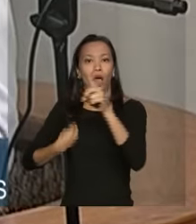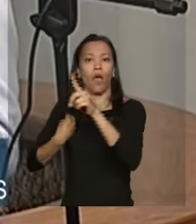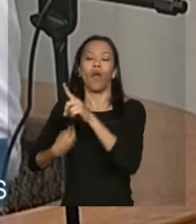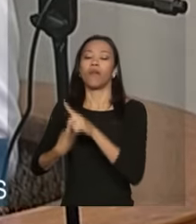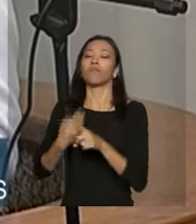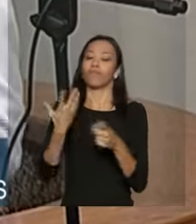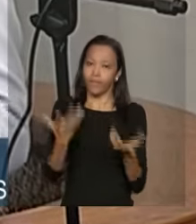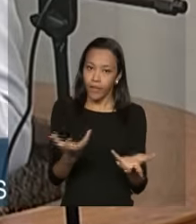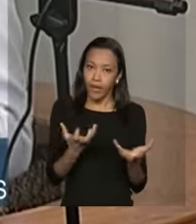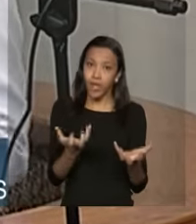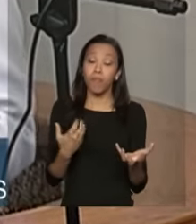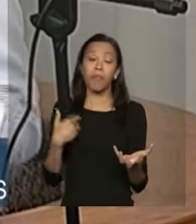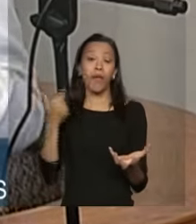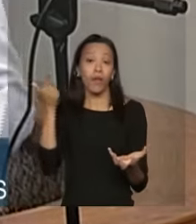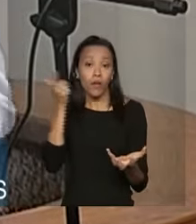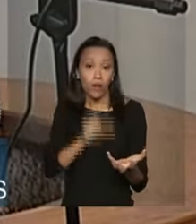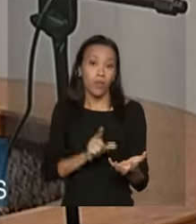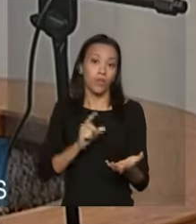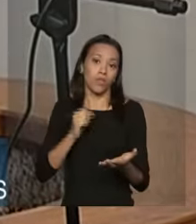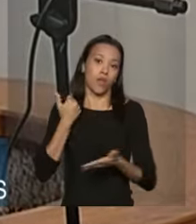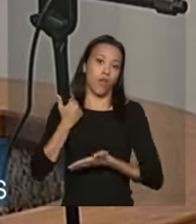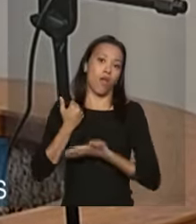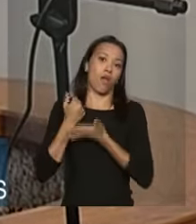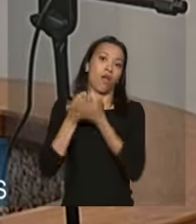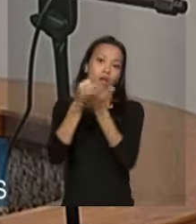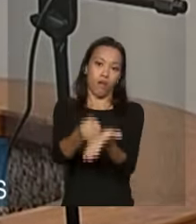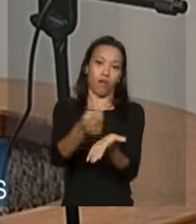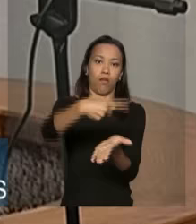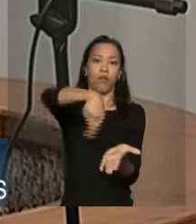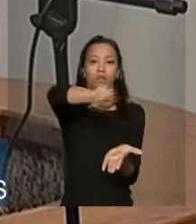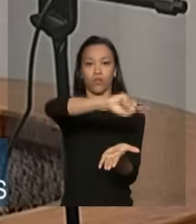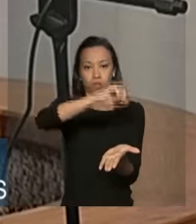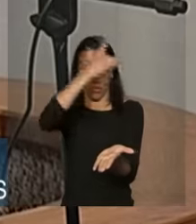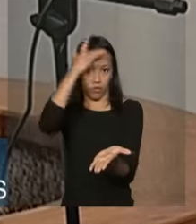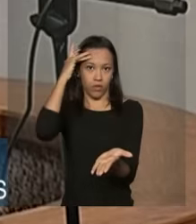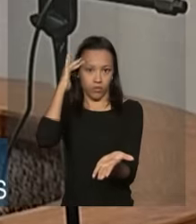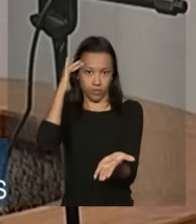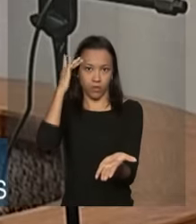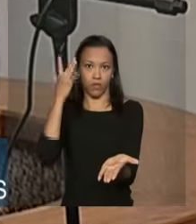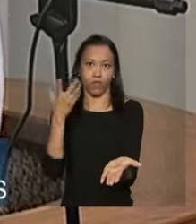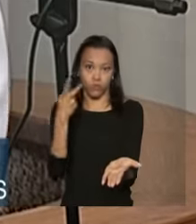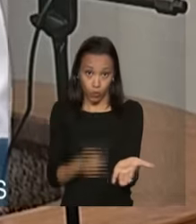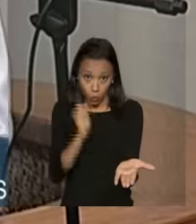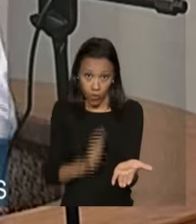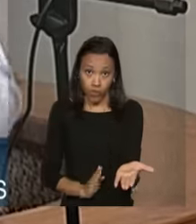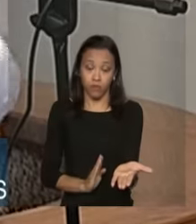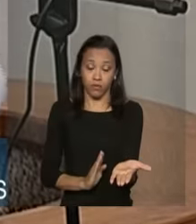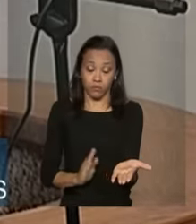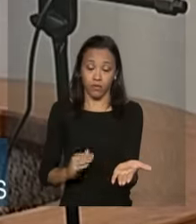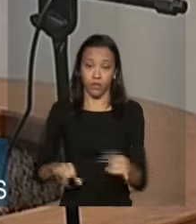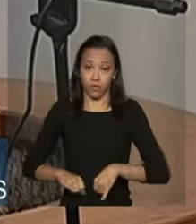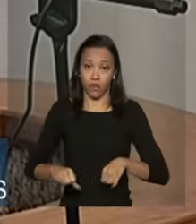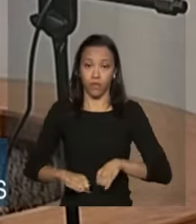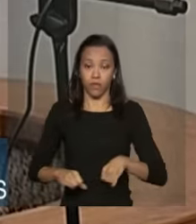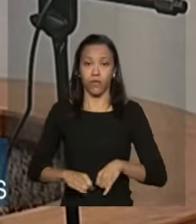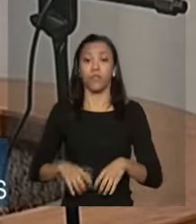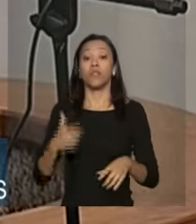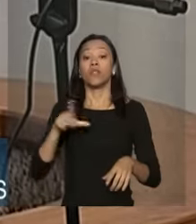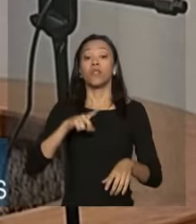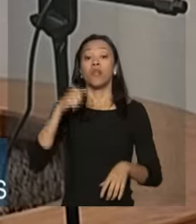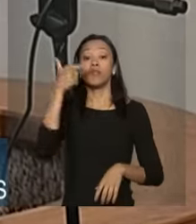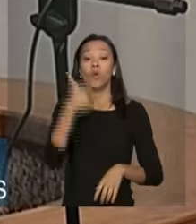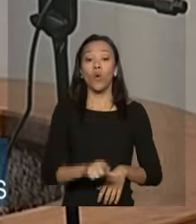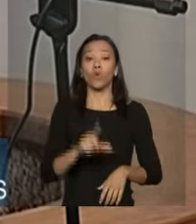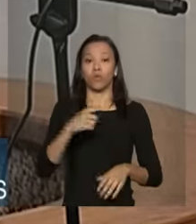de dar de responder às necessidades do nosso povo Nós também que queremos dizer que nós temos no programa